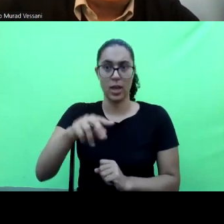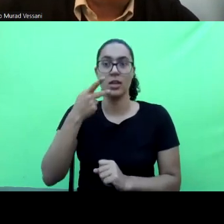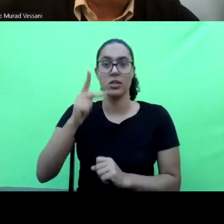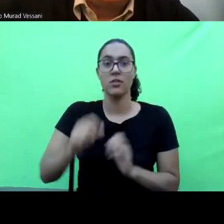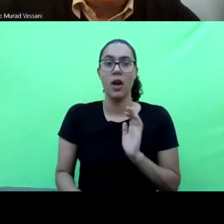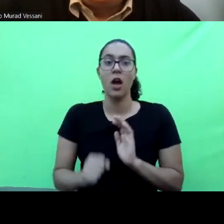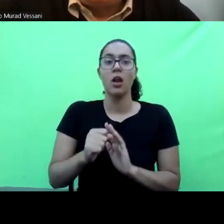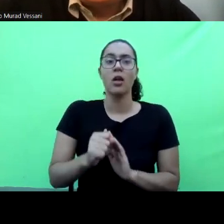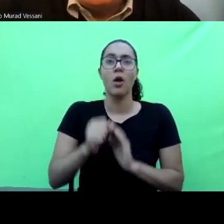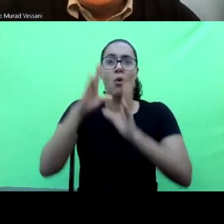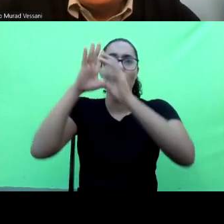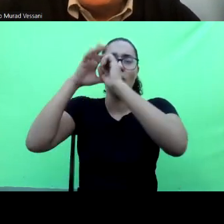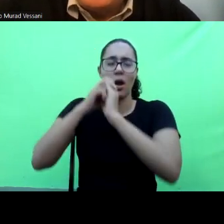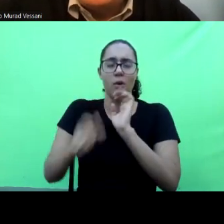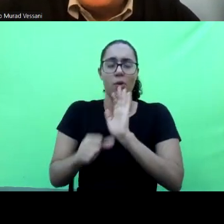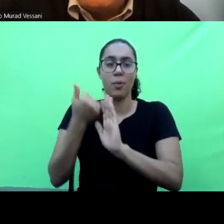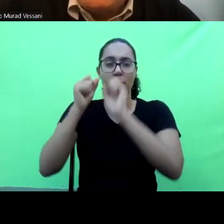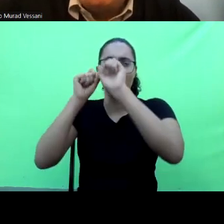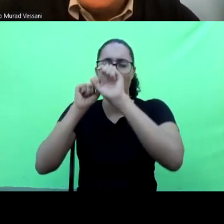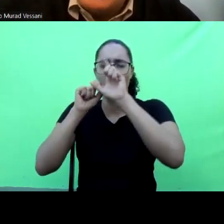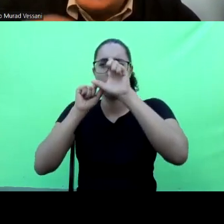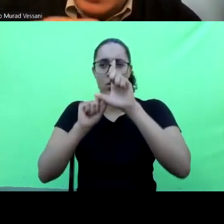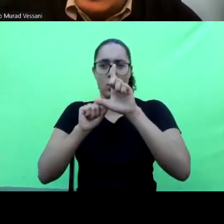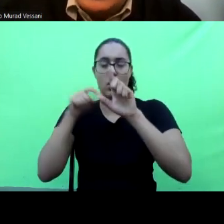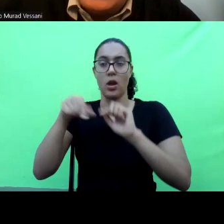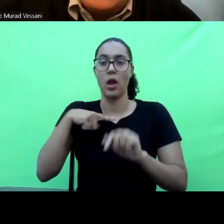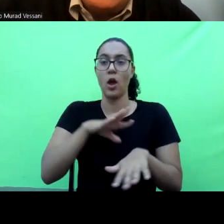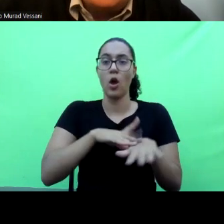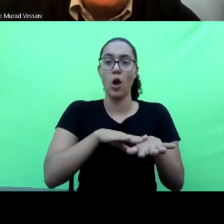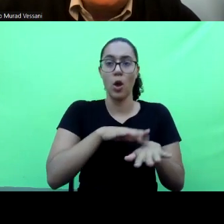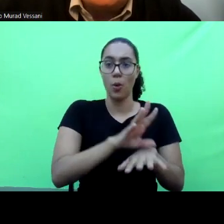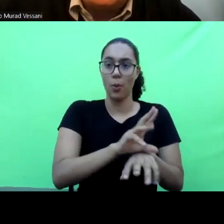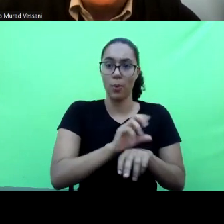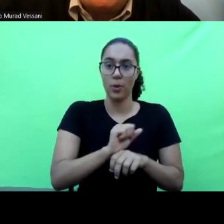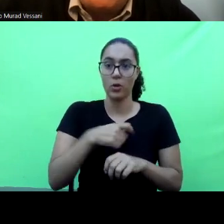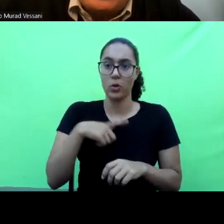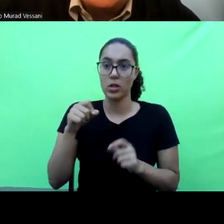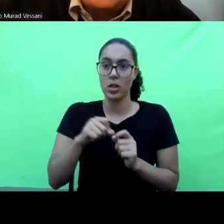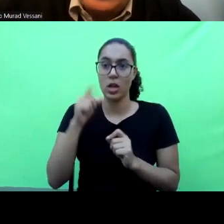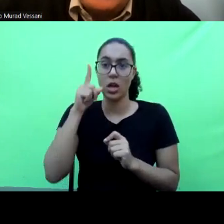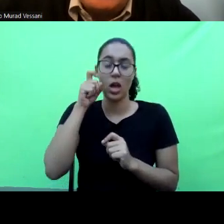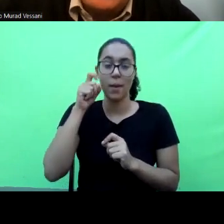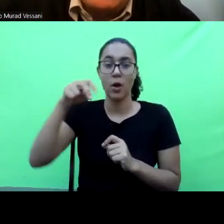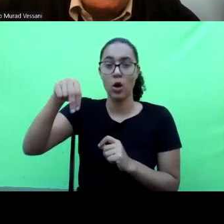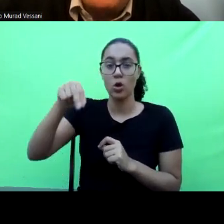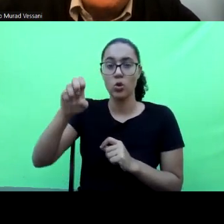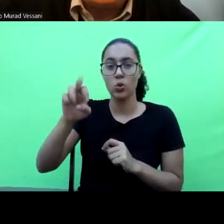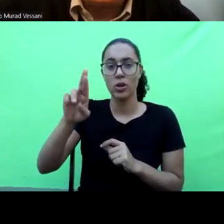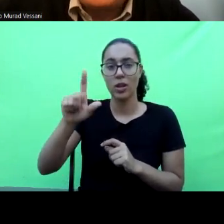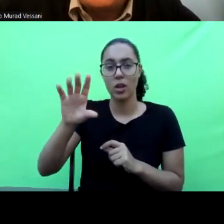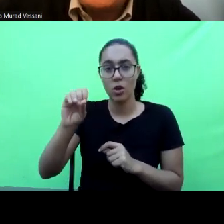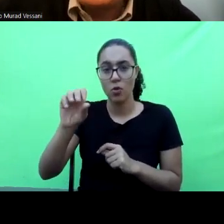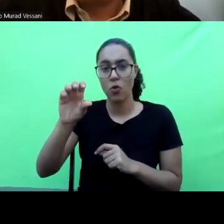ângulo aberto, ele basicamente é uma doença que envolve a lesão do nervo óptico, típica por glaucoma,